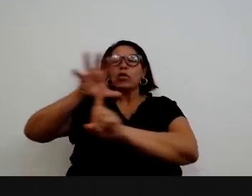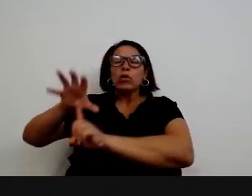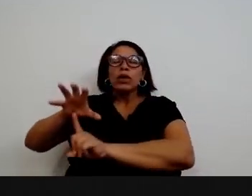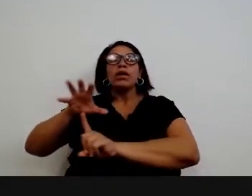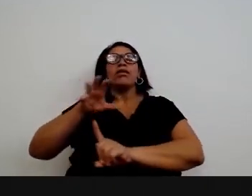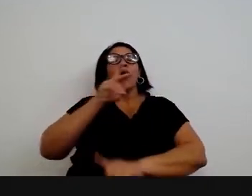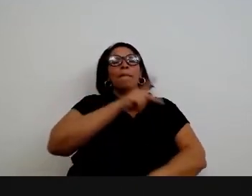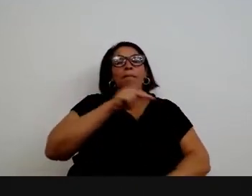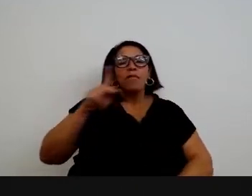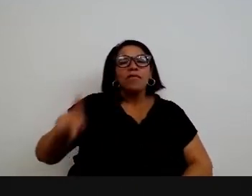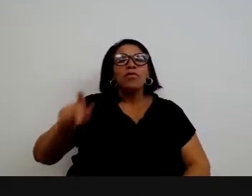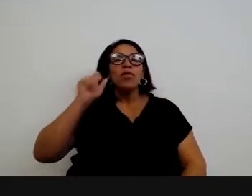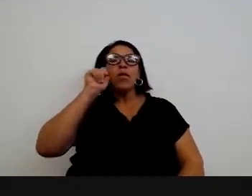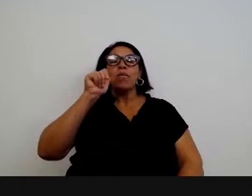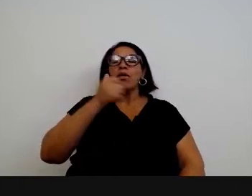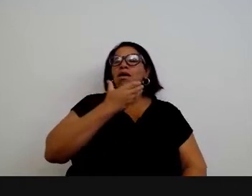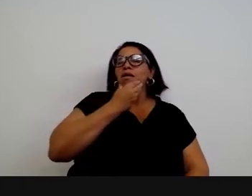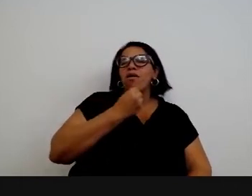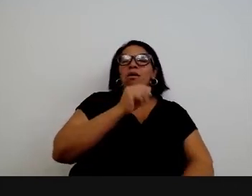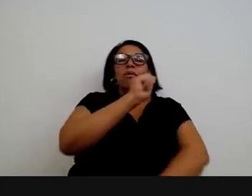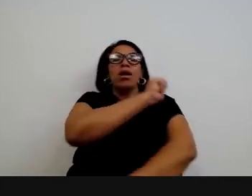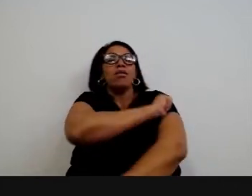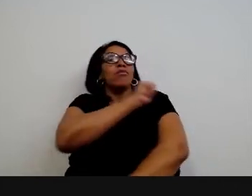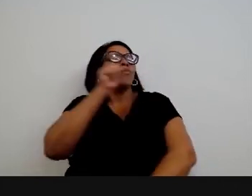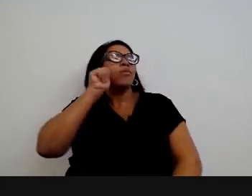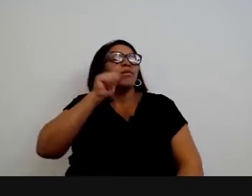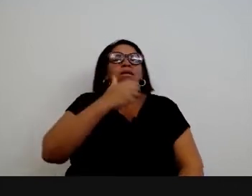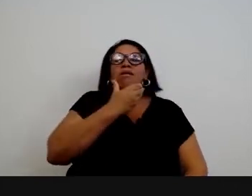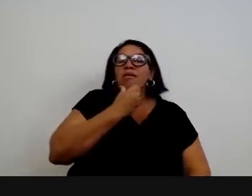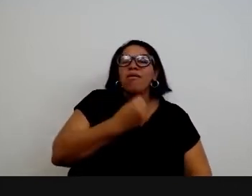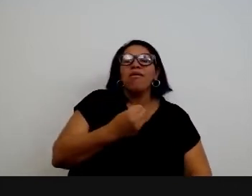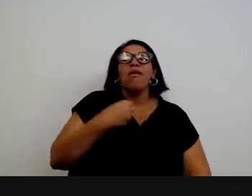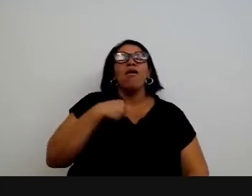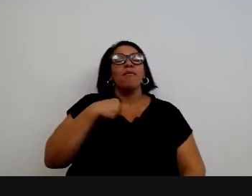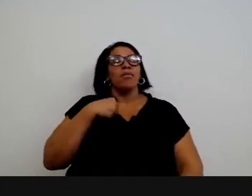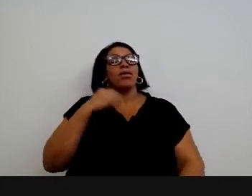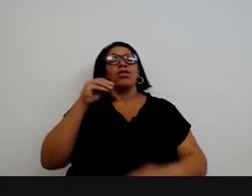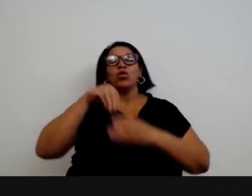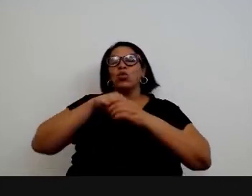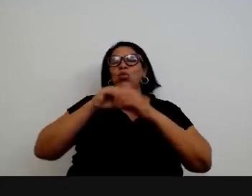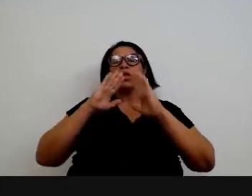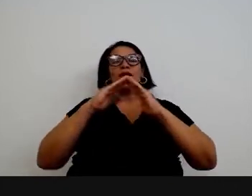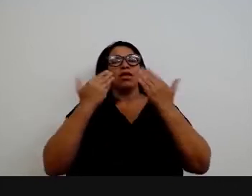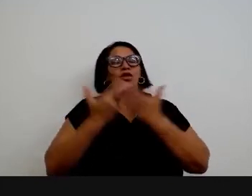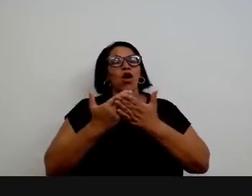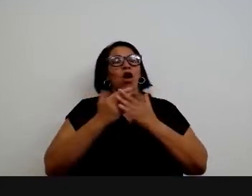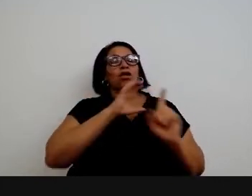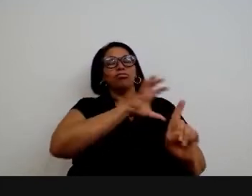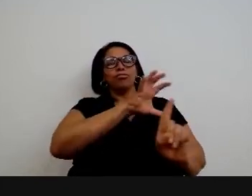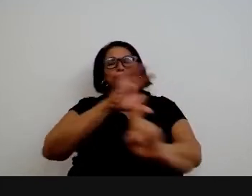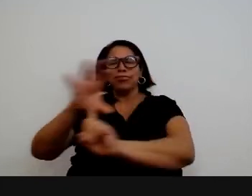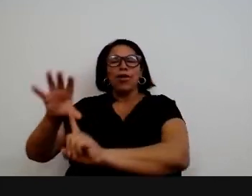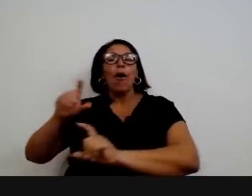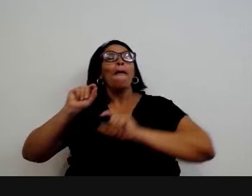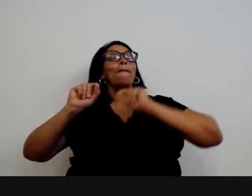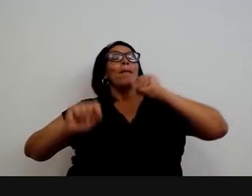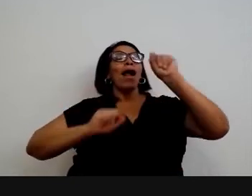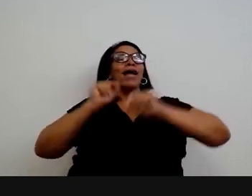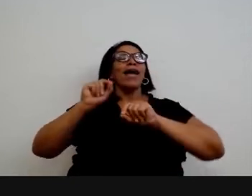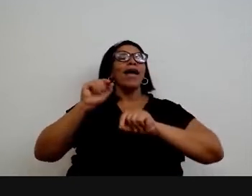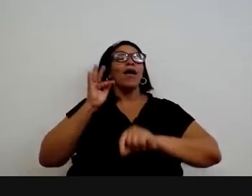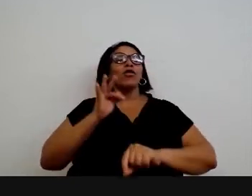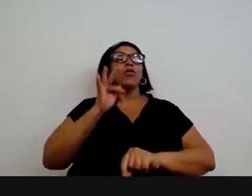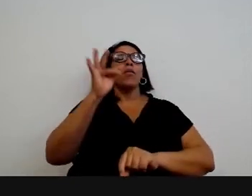educadores, educadoras, alunos, alunas e esses meninos e meninas na escola, para que, nesse processo,